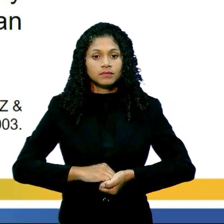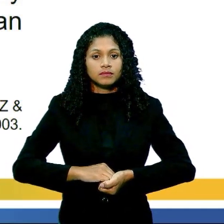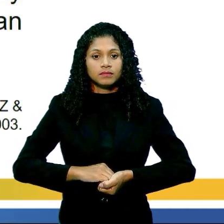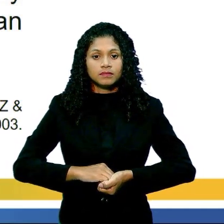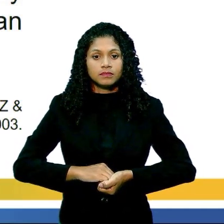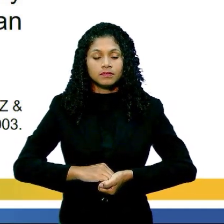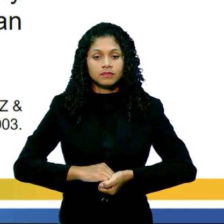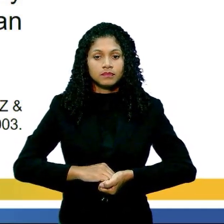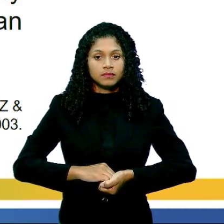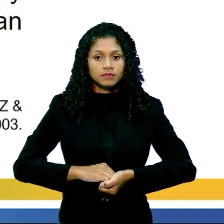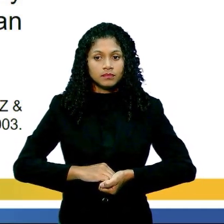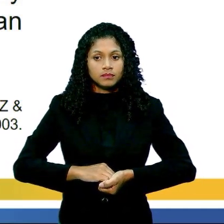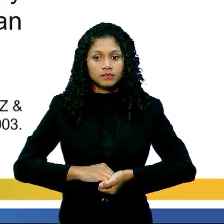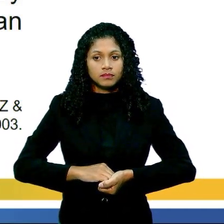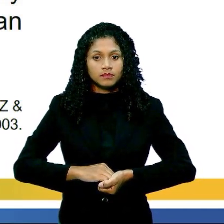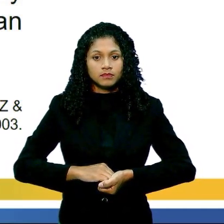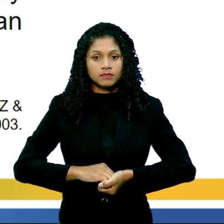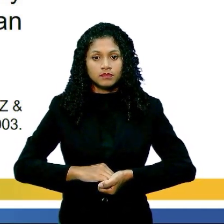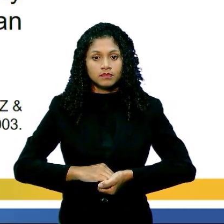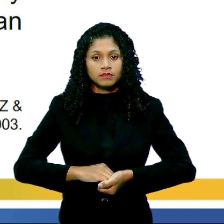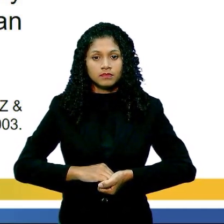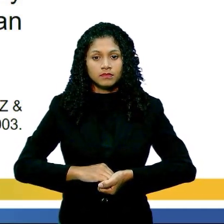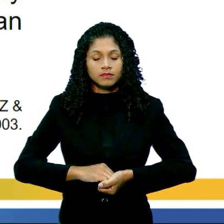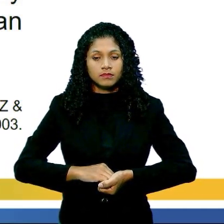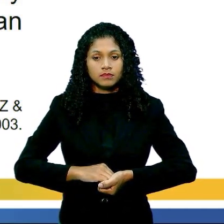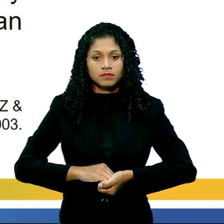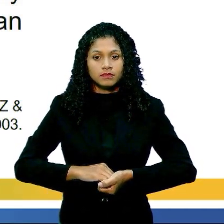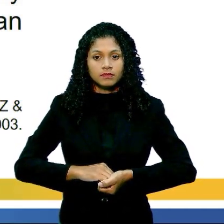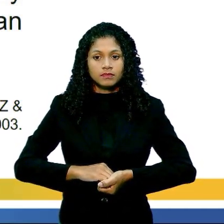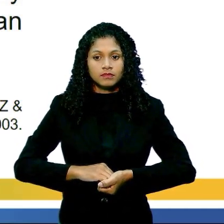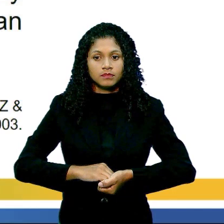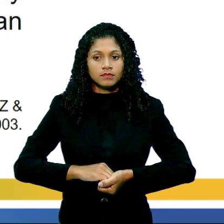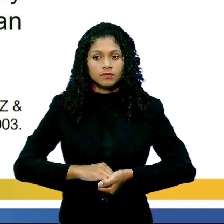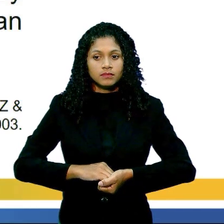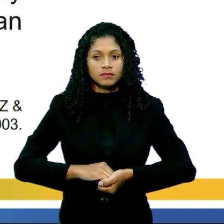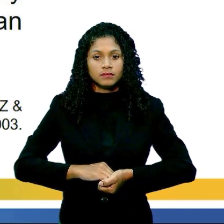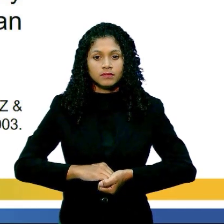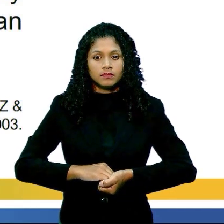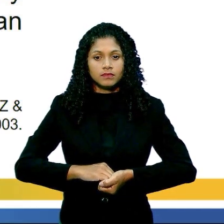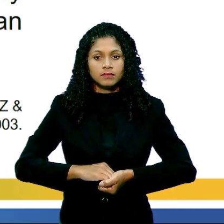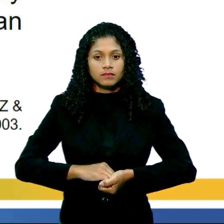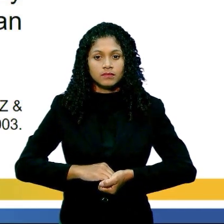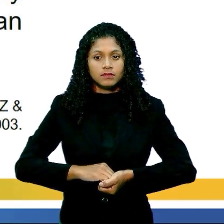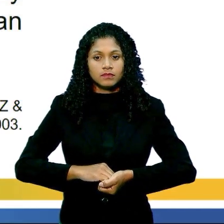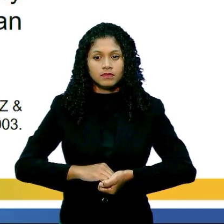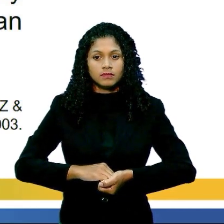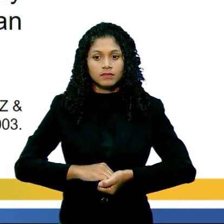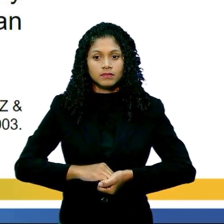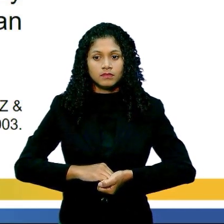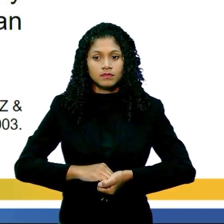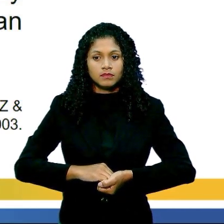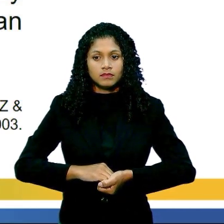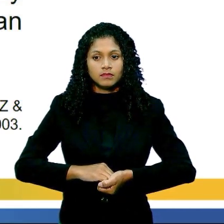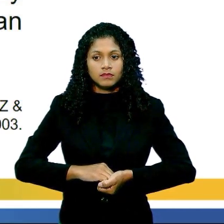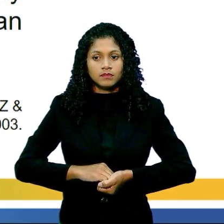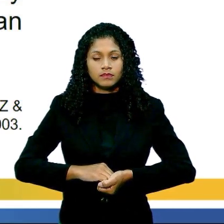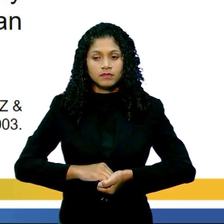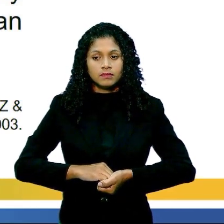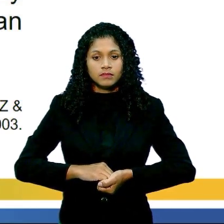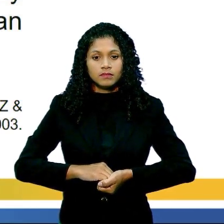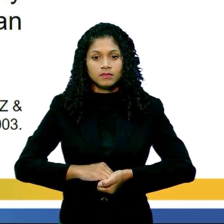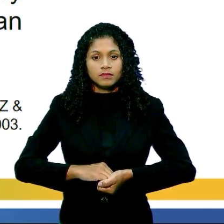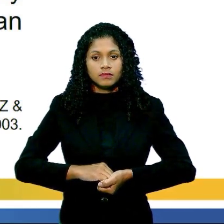complacency I fear, because I have no choice, because I must keep the spirit of my revolt in myself